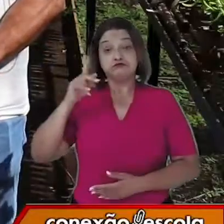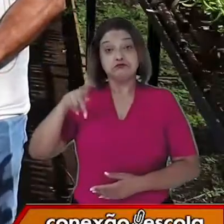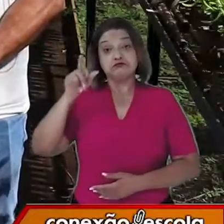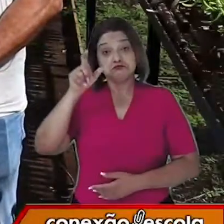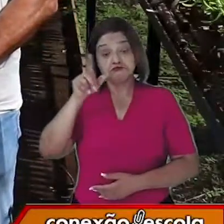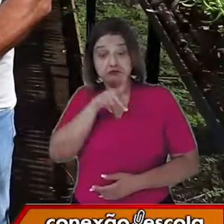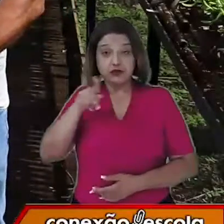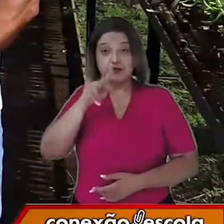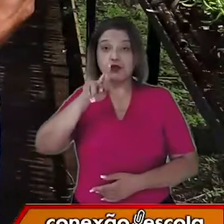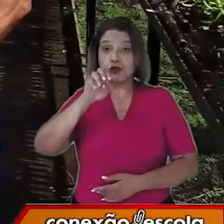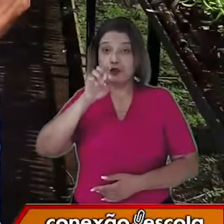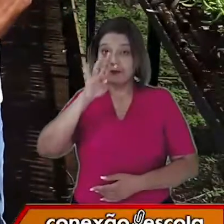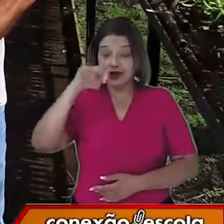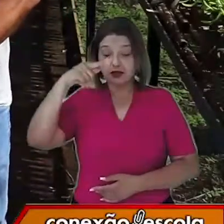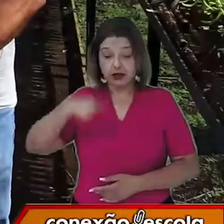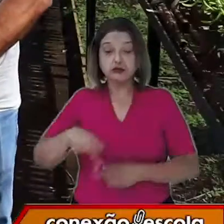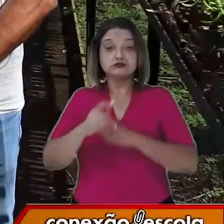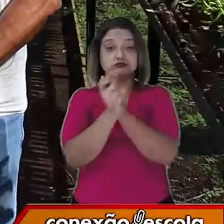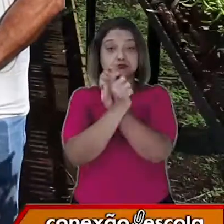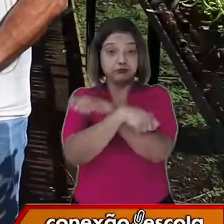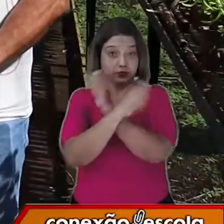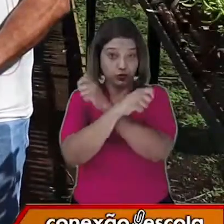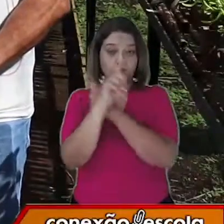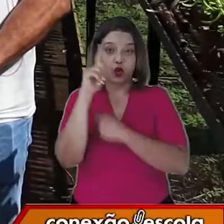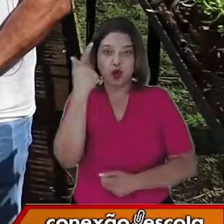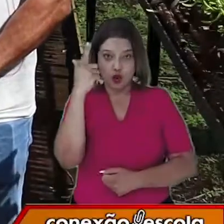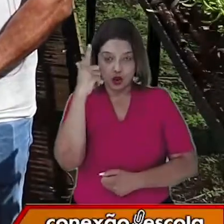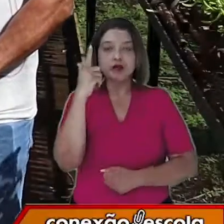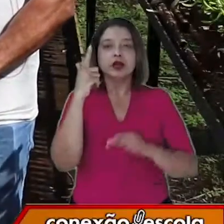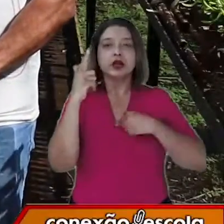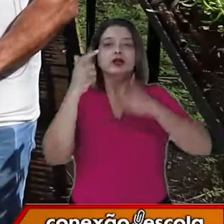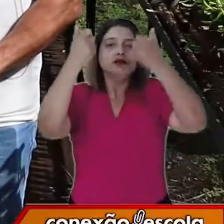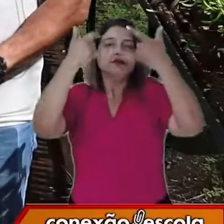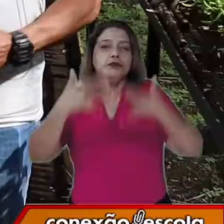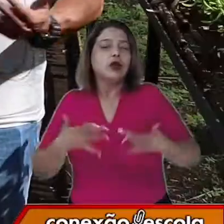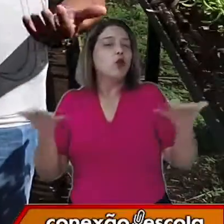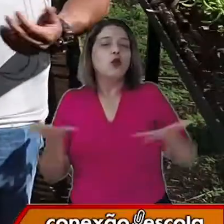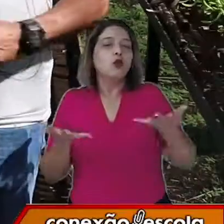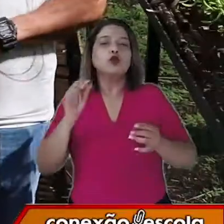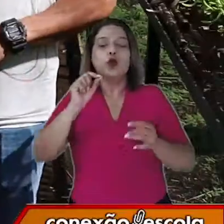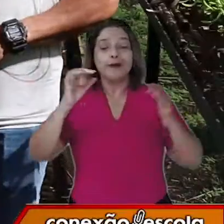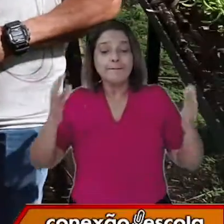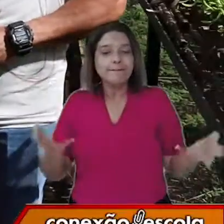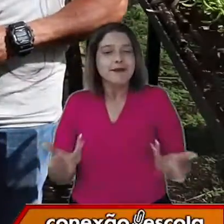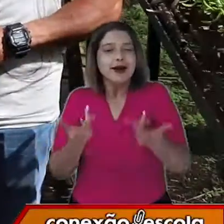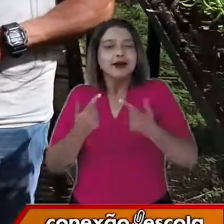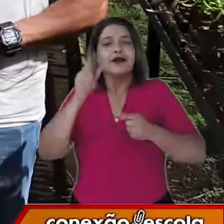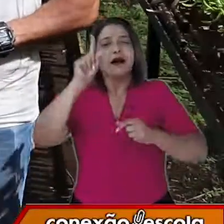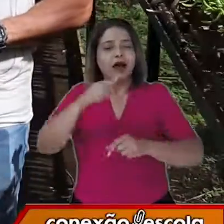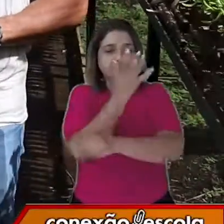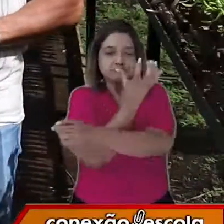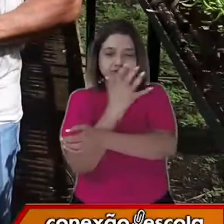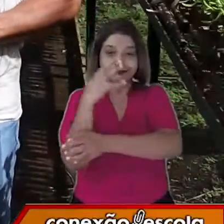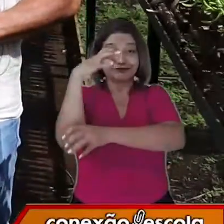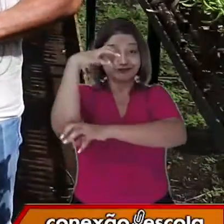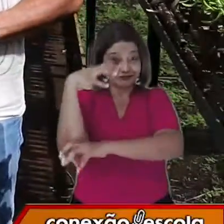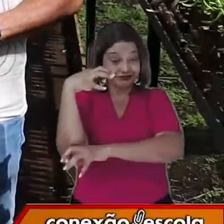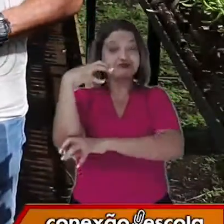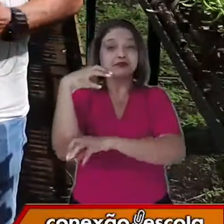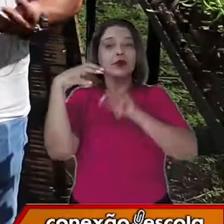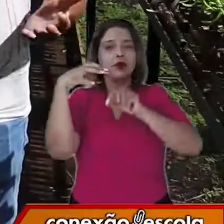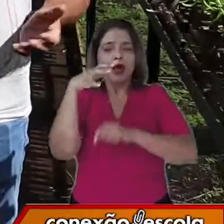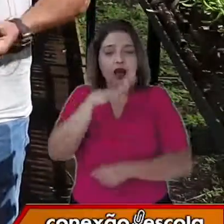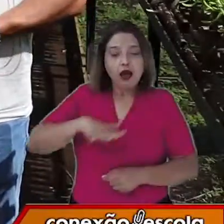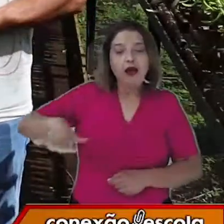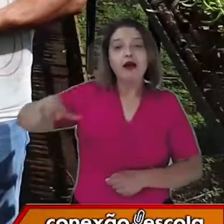professor Roberto Malheiros, professor aqui da PUC Goiás, e hoje vou falar um pouco para vocês sobre esse maravilhoso bioma, que é o bioma Cerrado. É